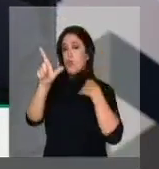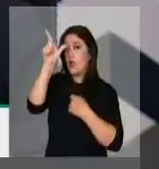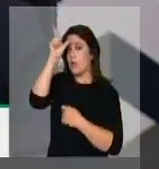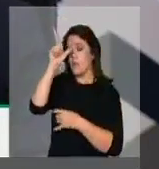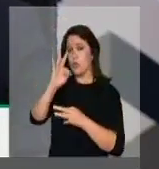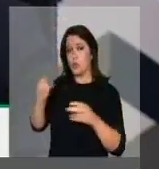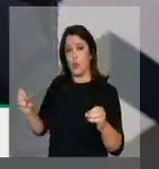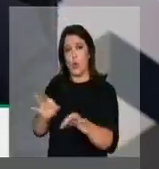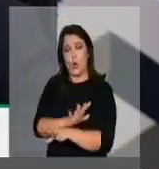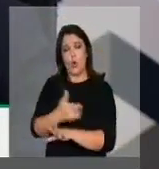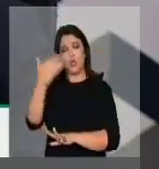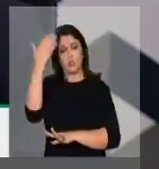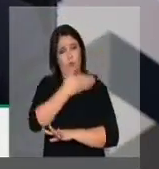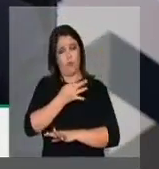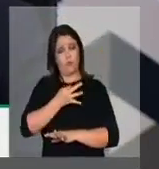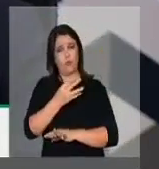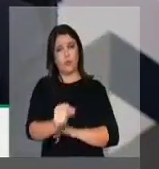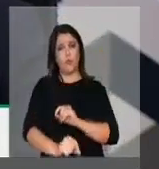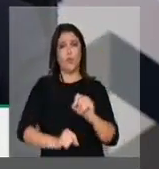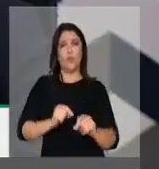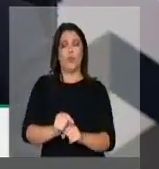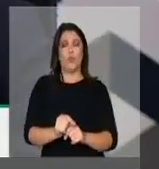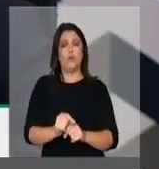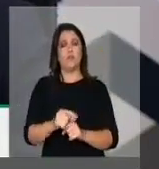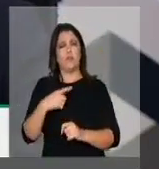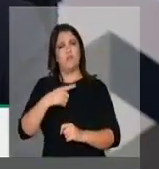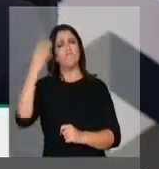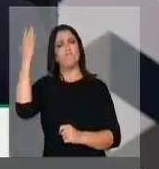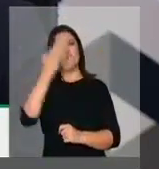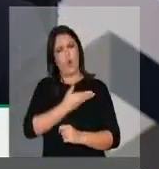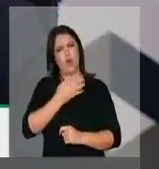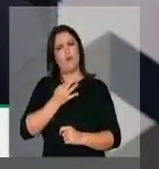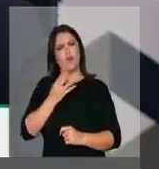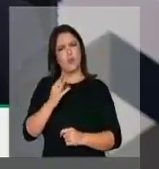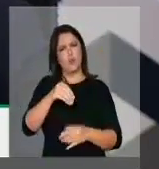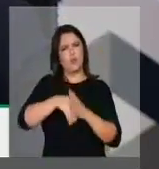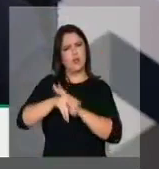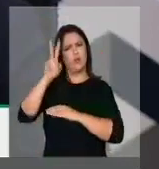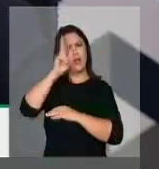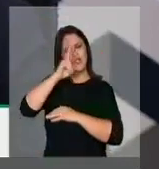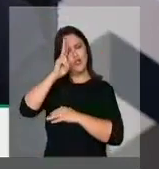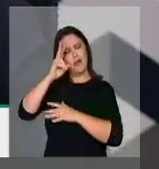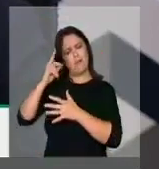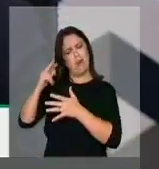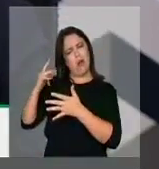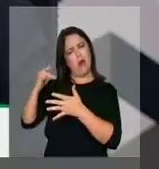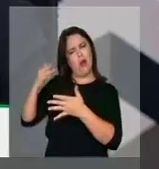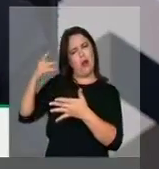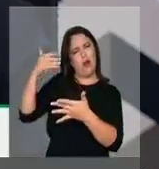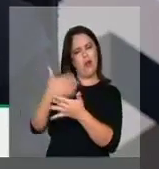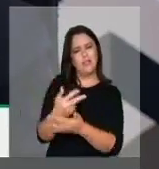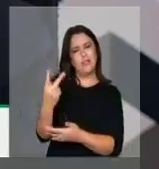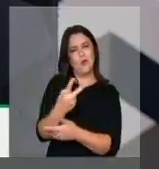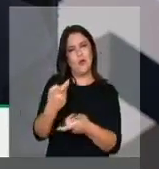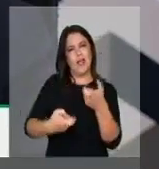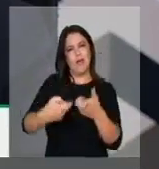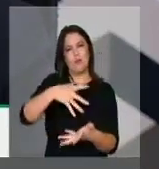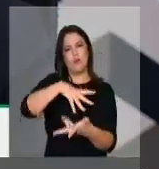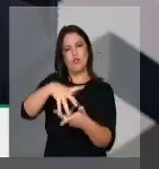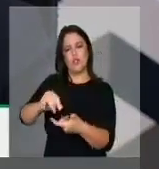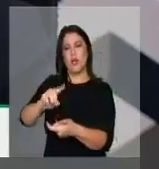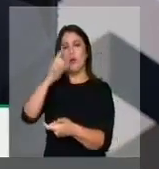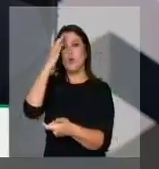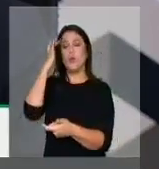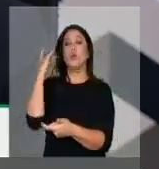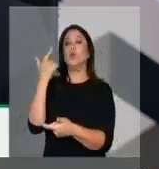si mesmo, porque hoje há uma comprovação bastante sistemática na historiografia da Segunda Guerra Mundial, de que não havia